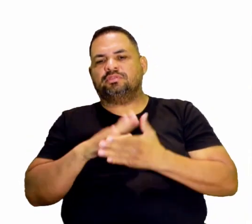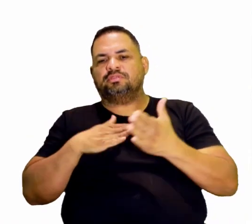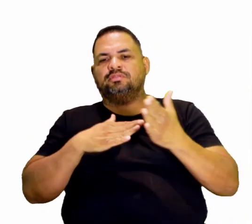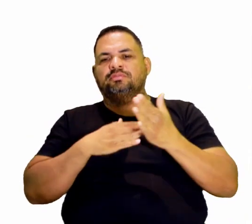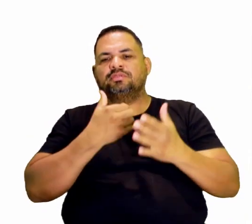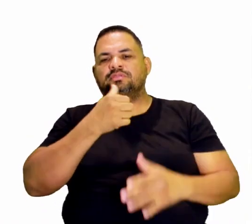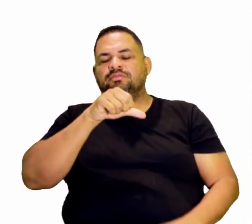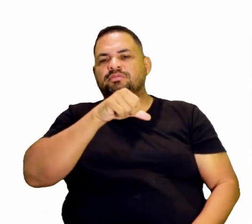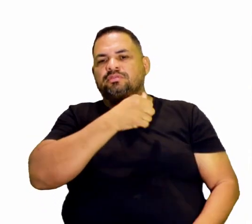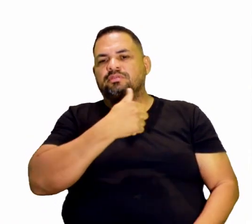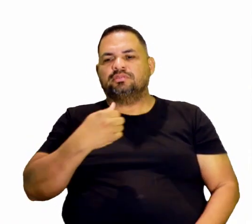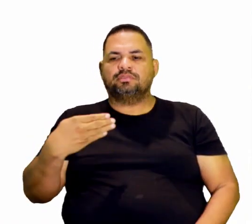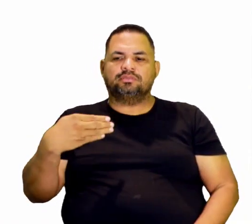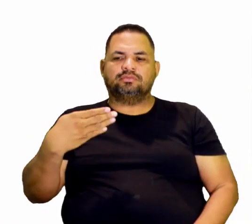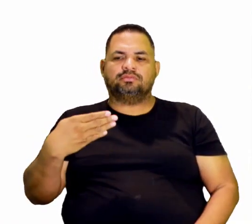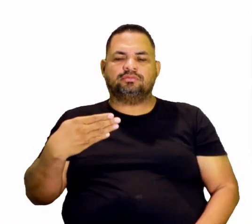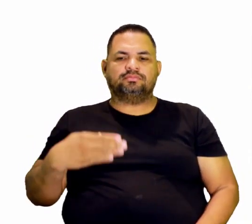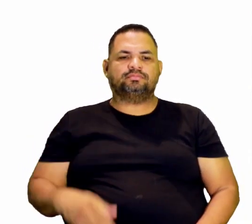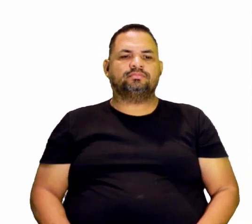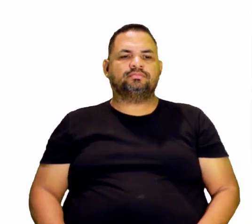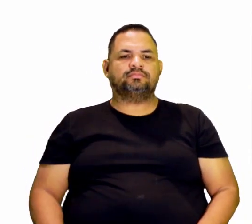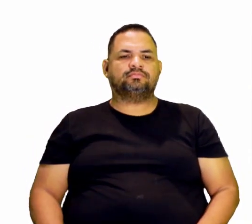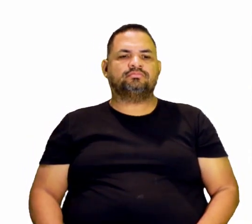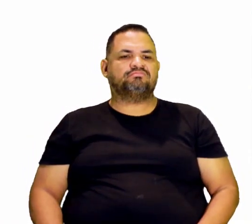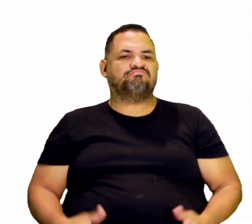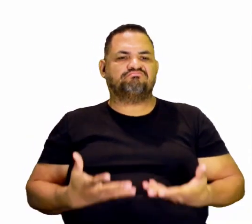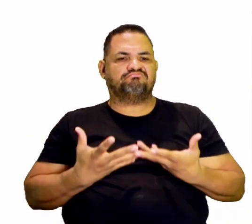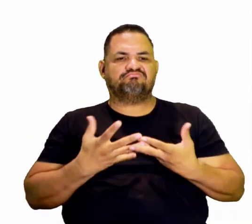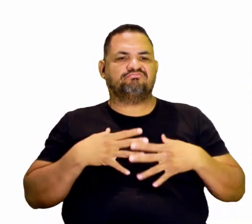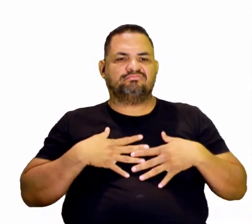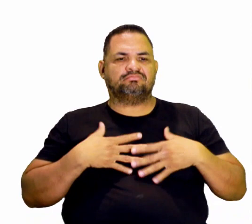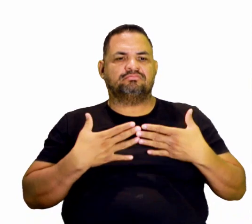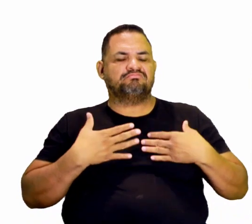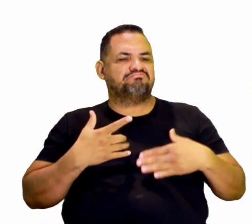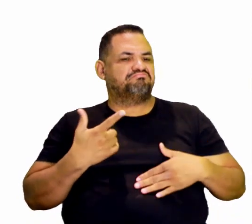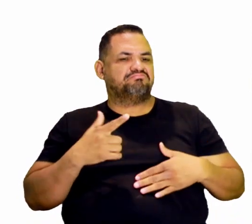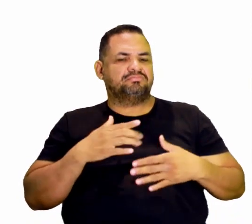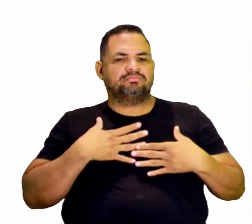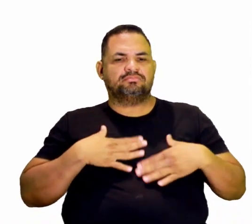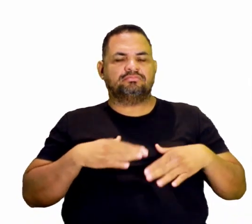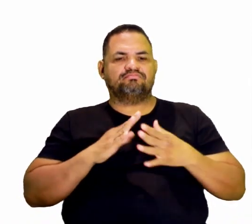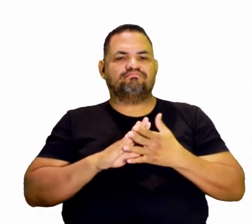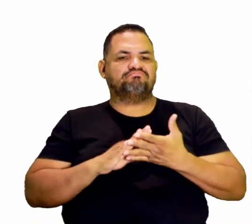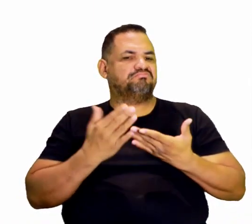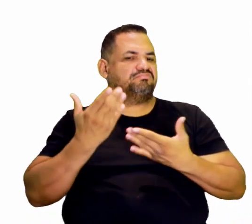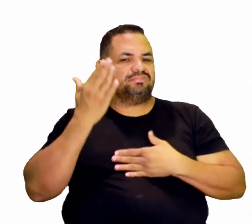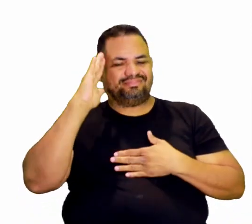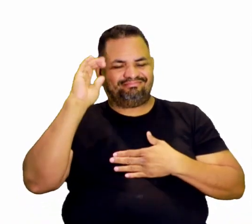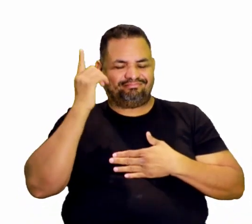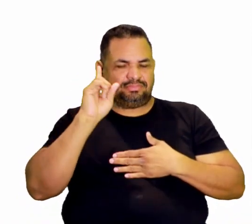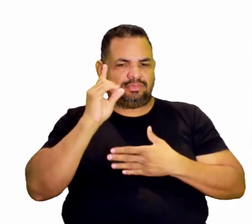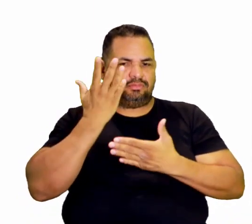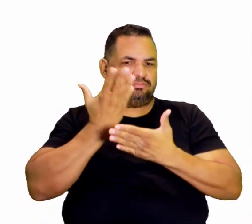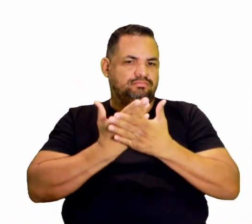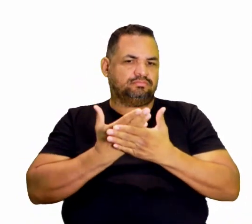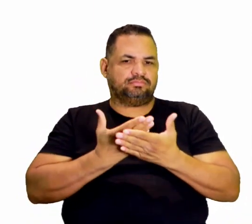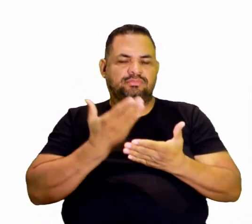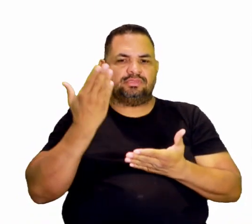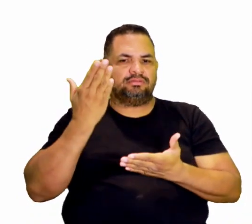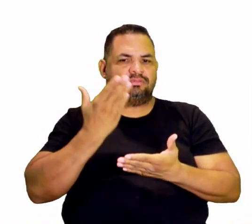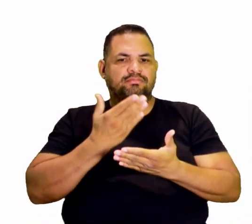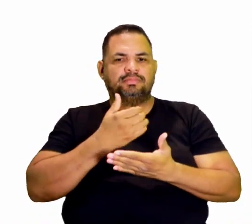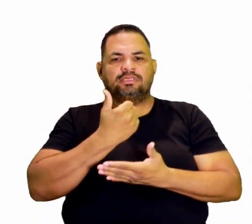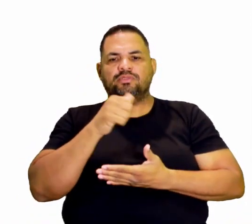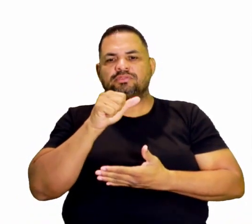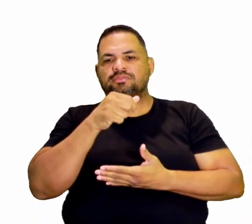até 1914, intranquilidade, pessimismo, com início em